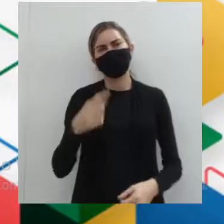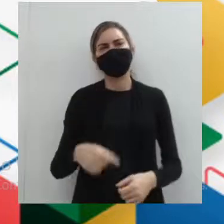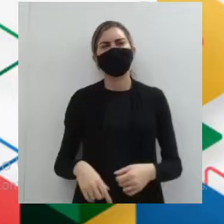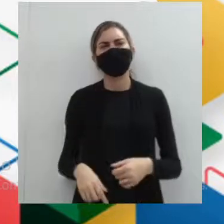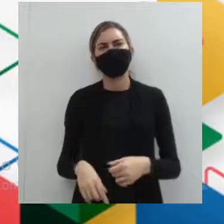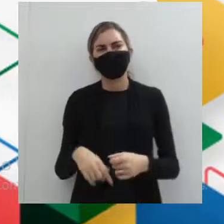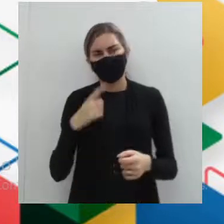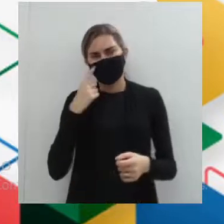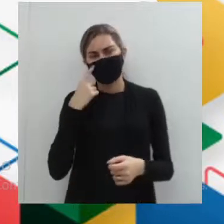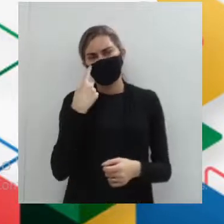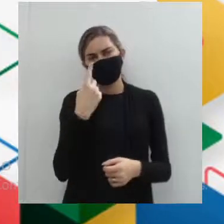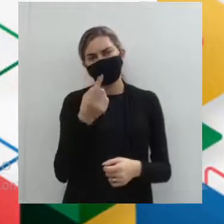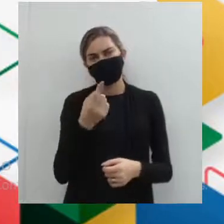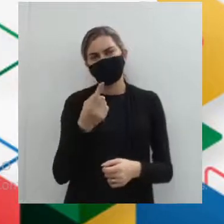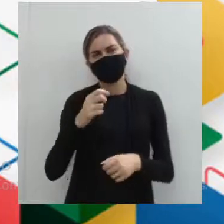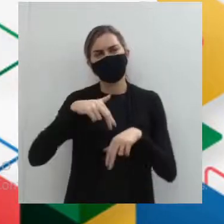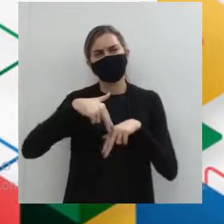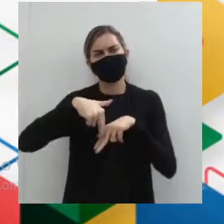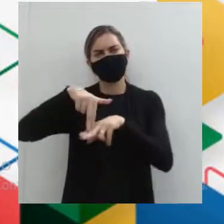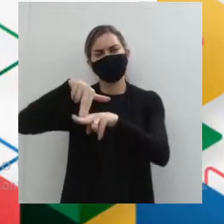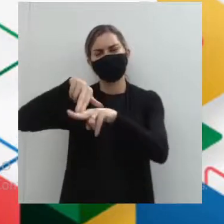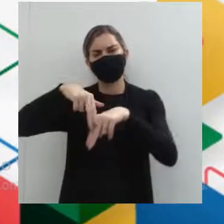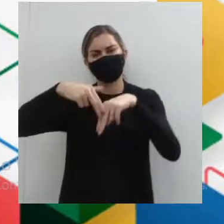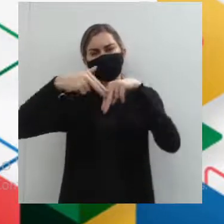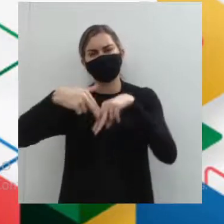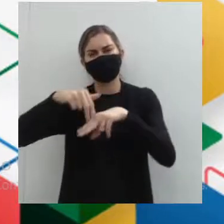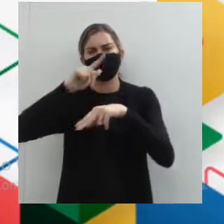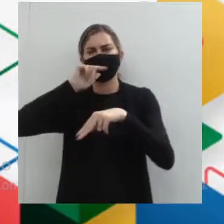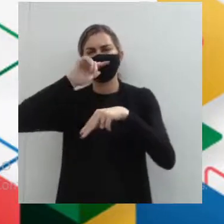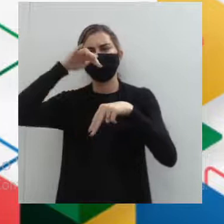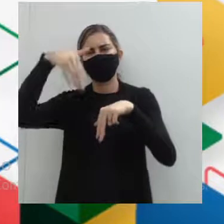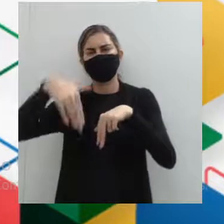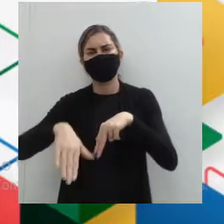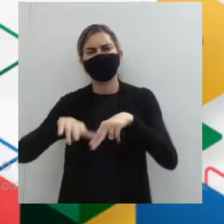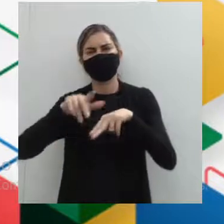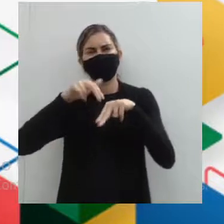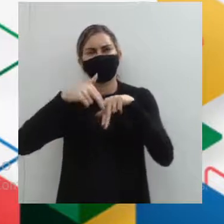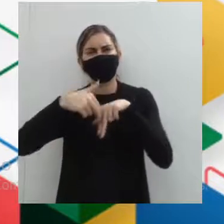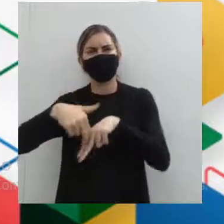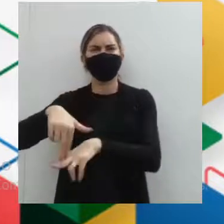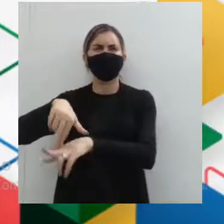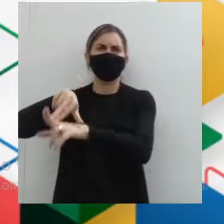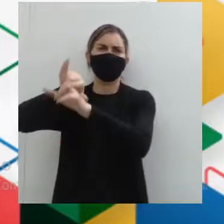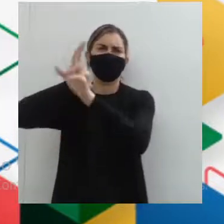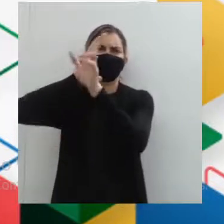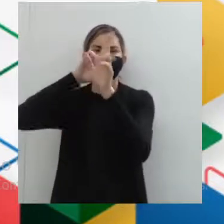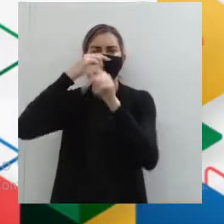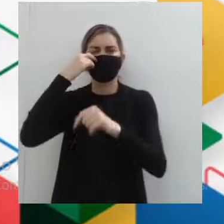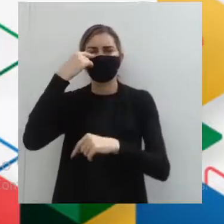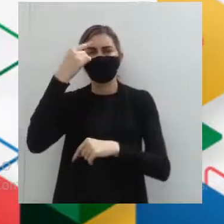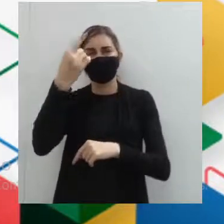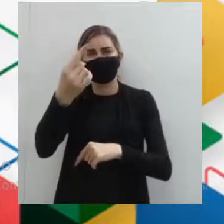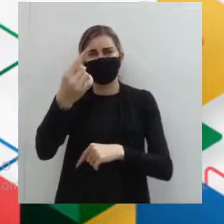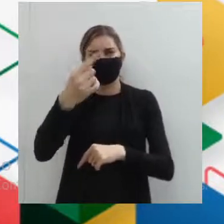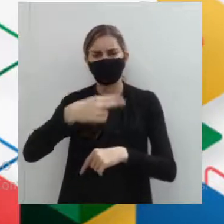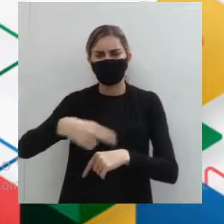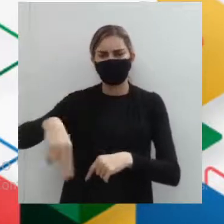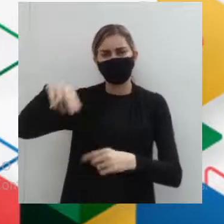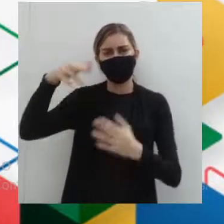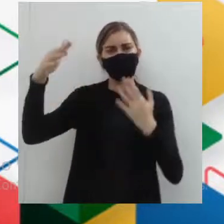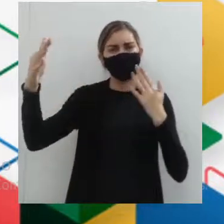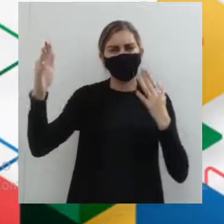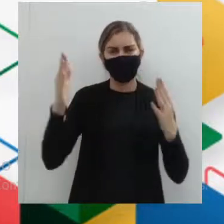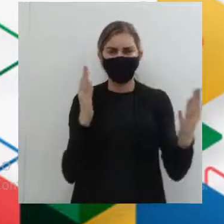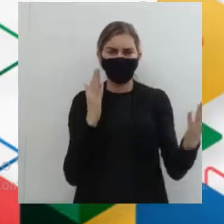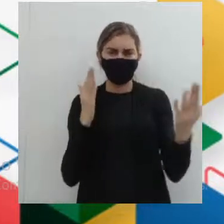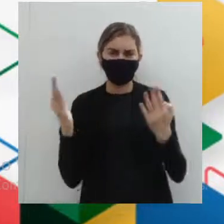aqui numa performance surfando. Veja só que interessante esta onda, né? Que ele está pegando. Veja o